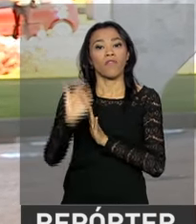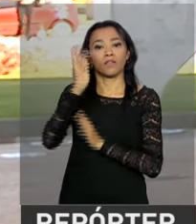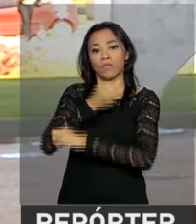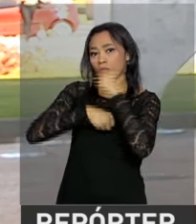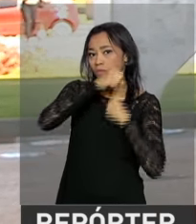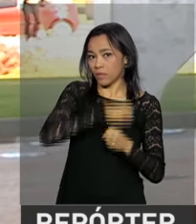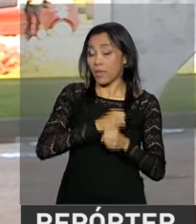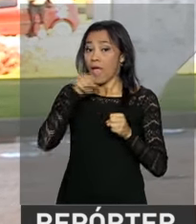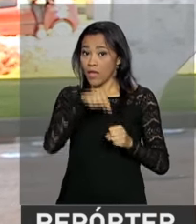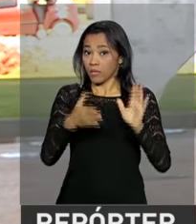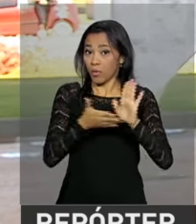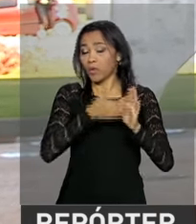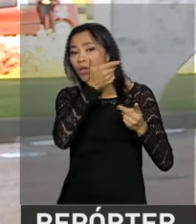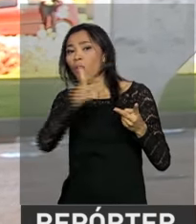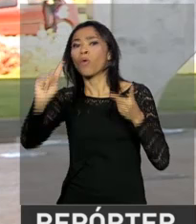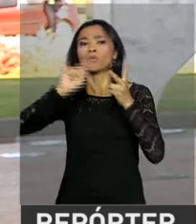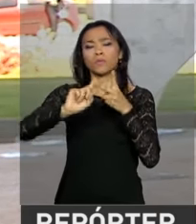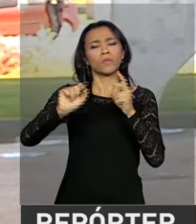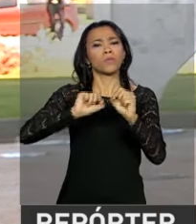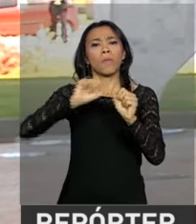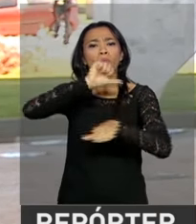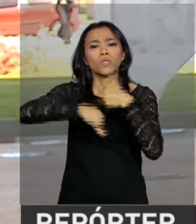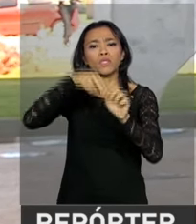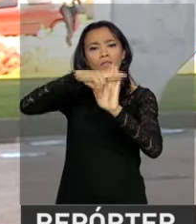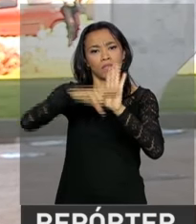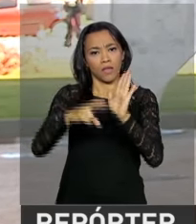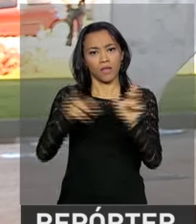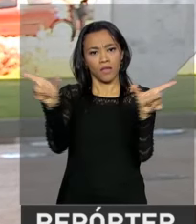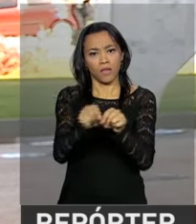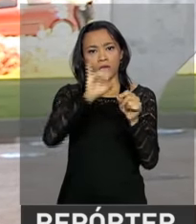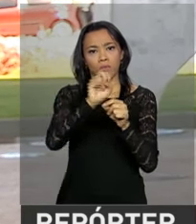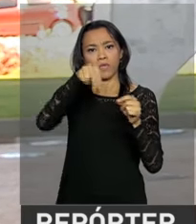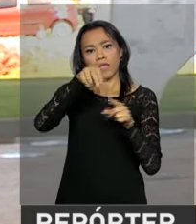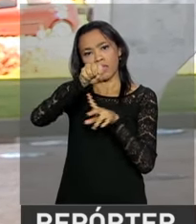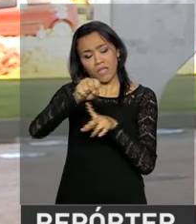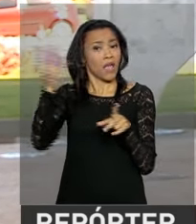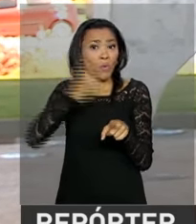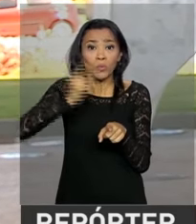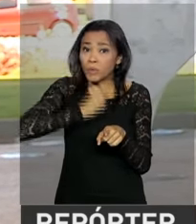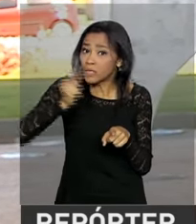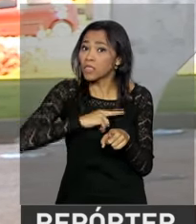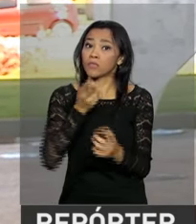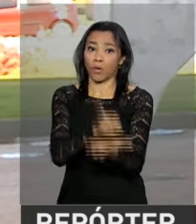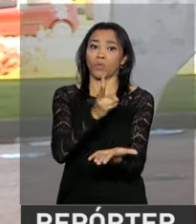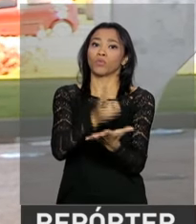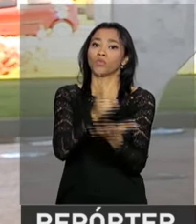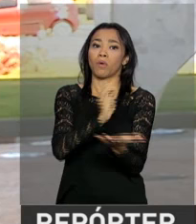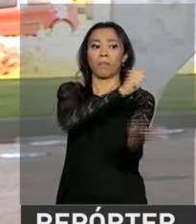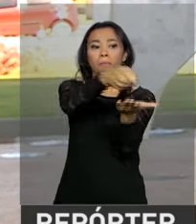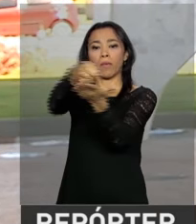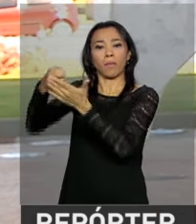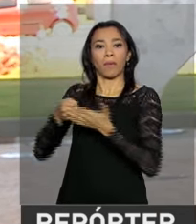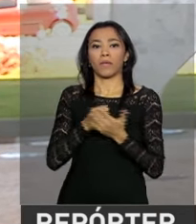Além dessa proposta, ele também destacou a reforma da Previdência, que, segundo ele, é urgente para se garantir a sustentabilidade do